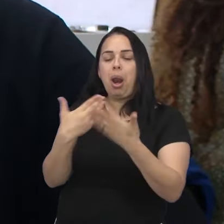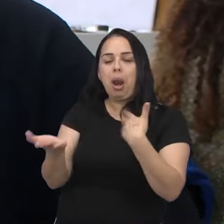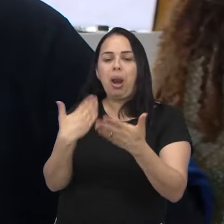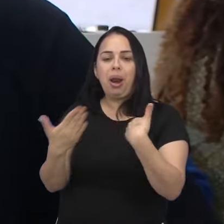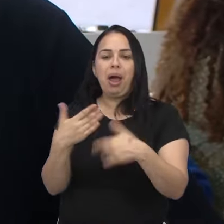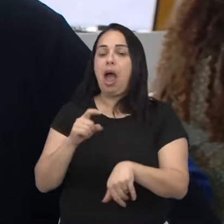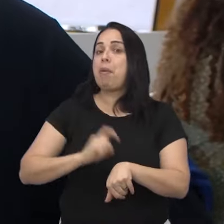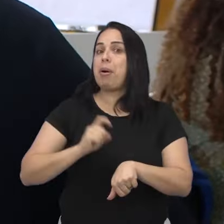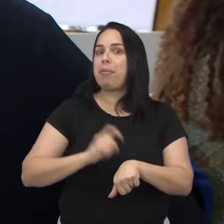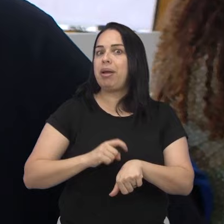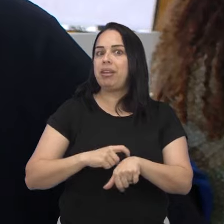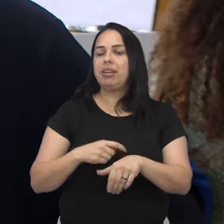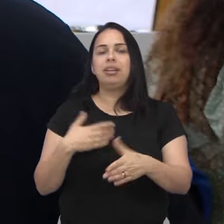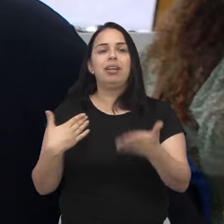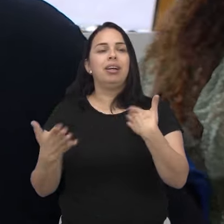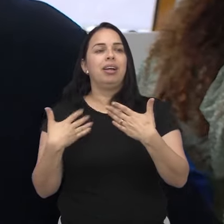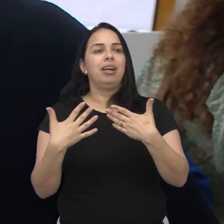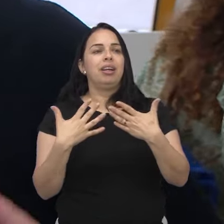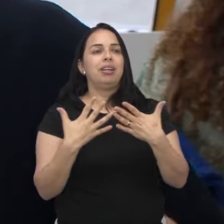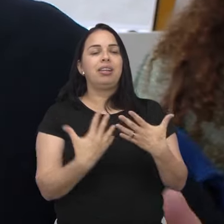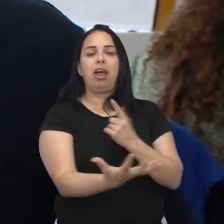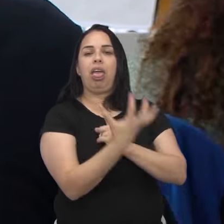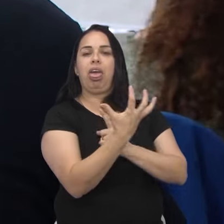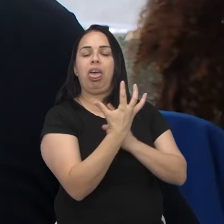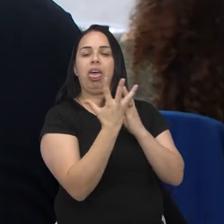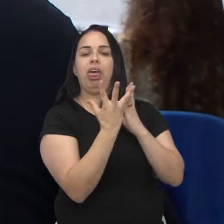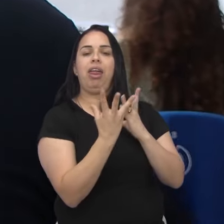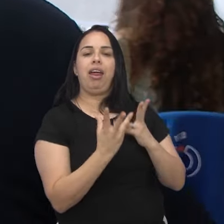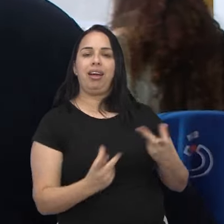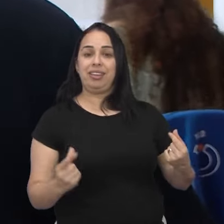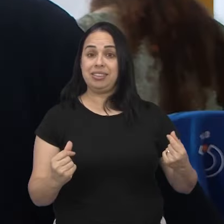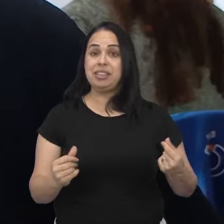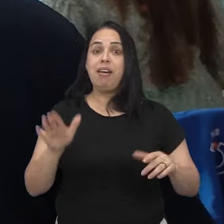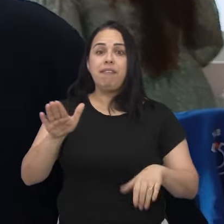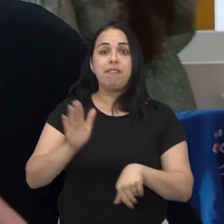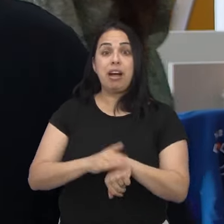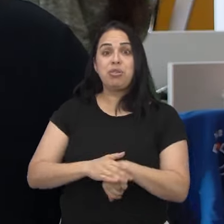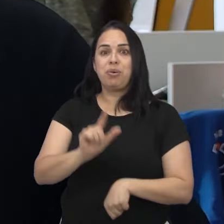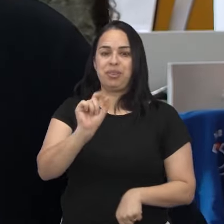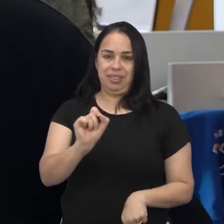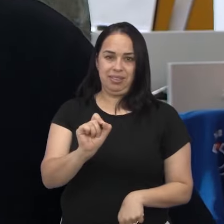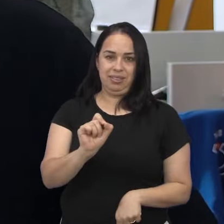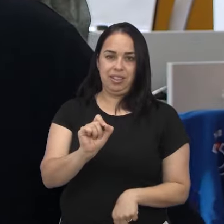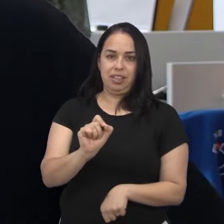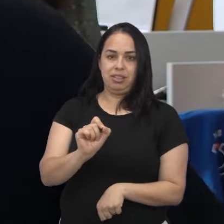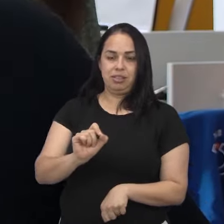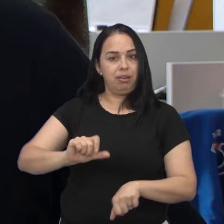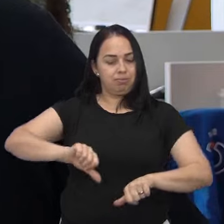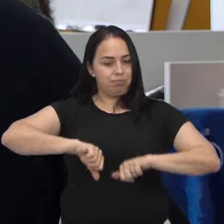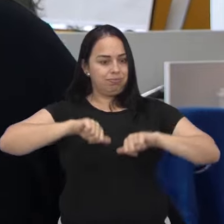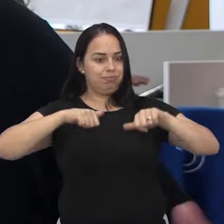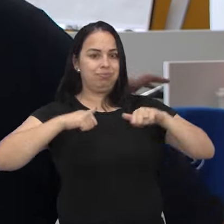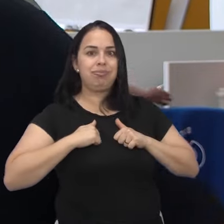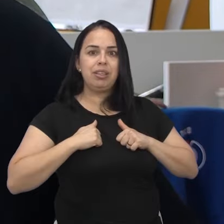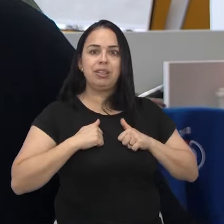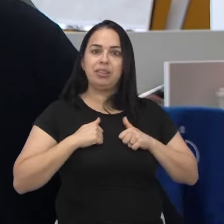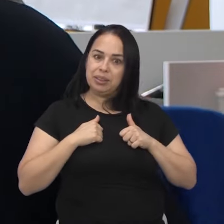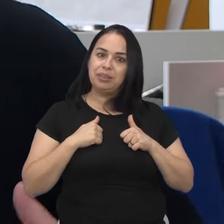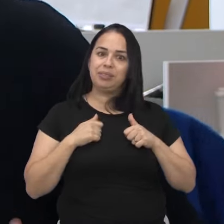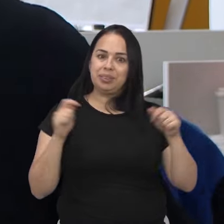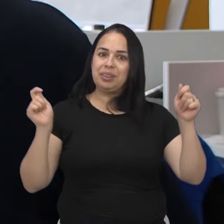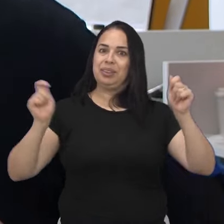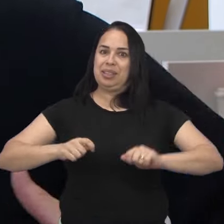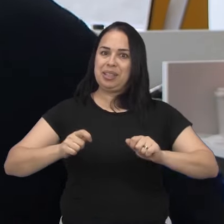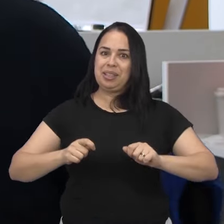determinado colega essa esse momento de descompressão faz com que você tenha não só logicamente o momento de